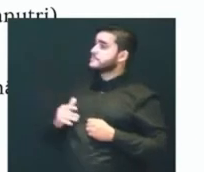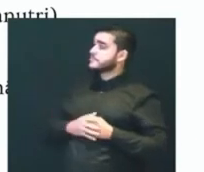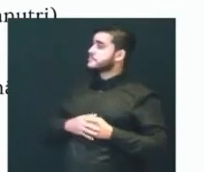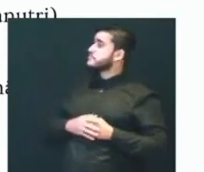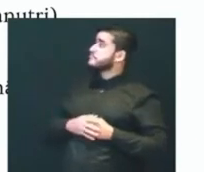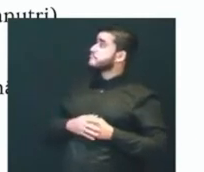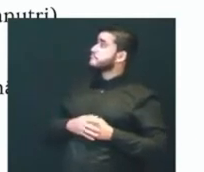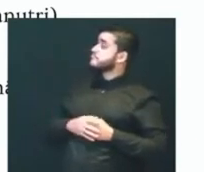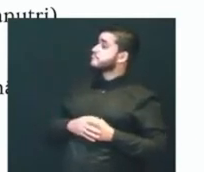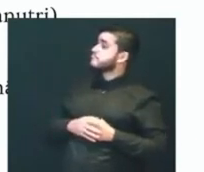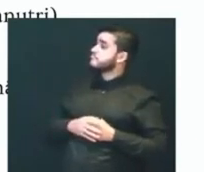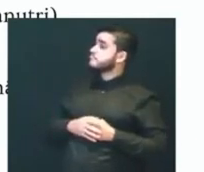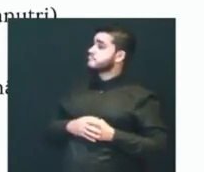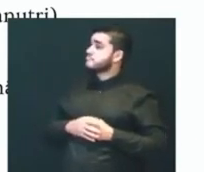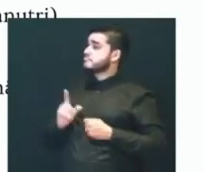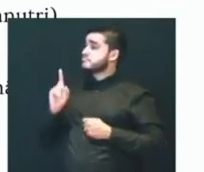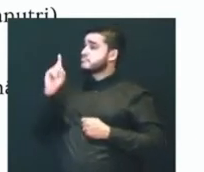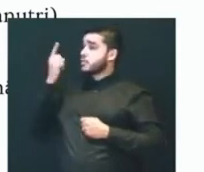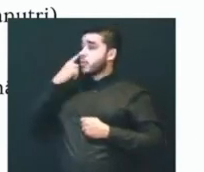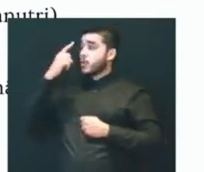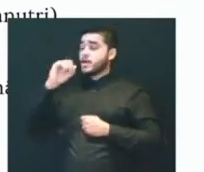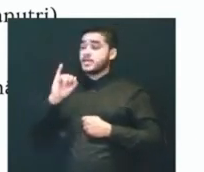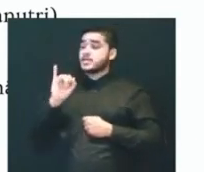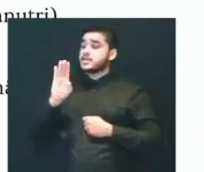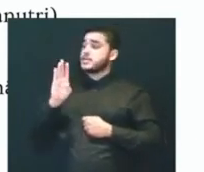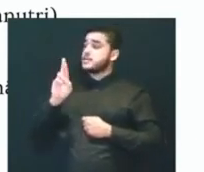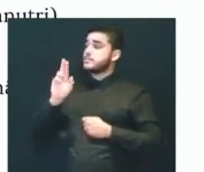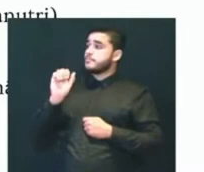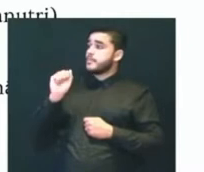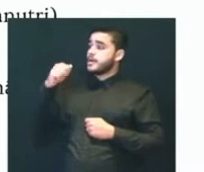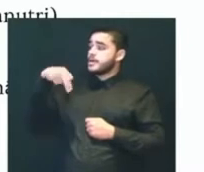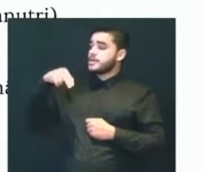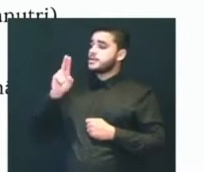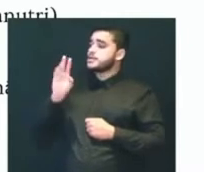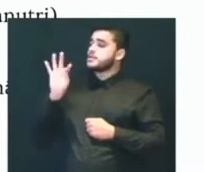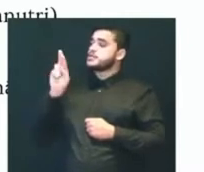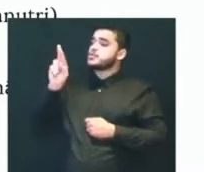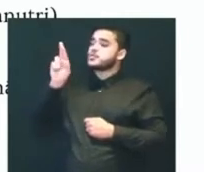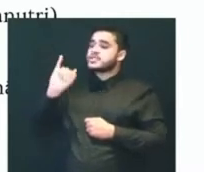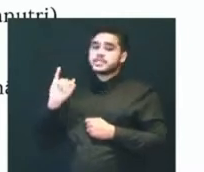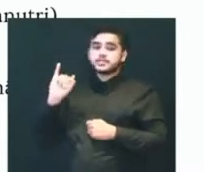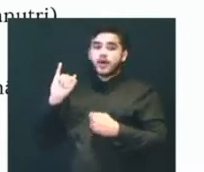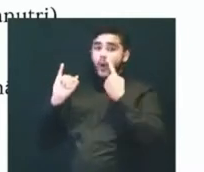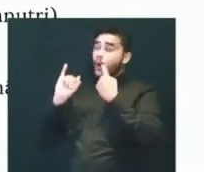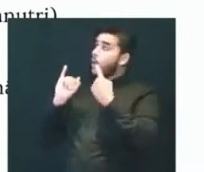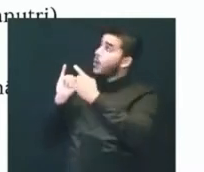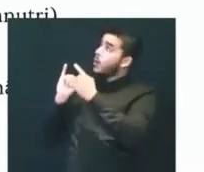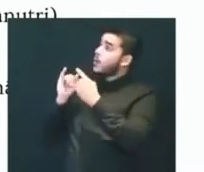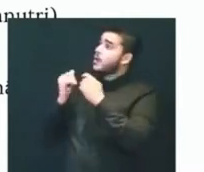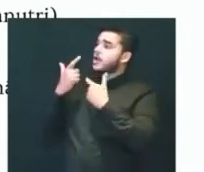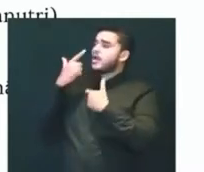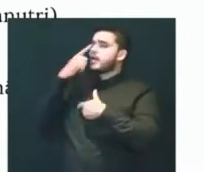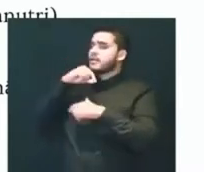pelo Inquérito Brasileiro de Nutrição Oncológica. Trouxe de uma forma bem simples, foi um trabalho feito